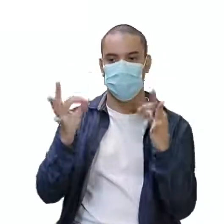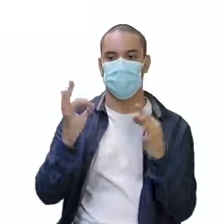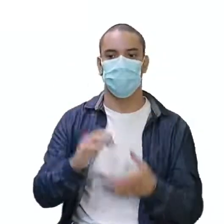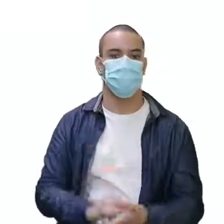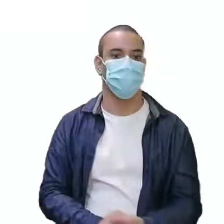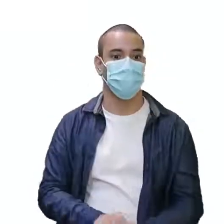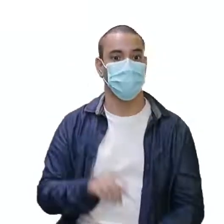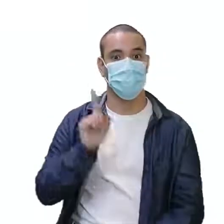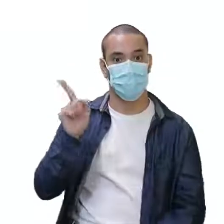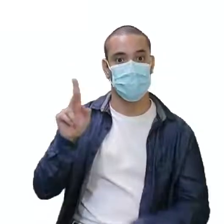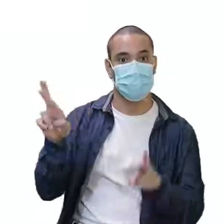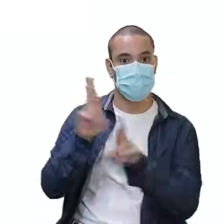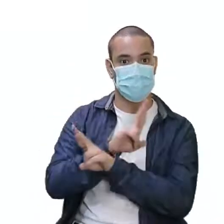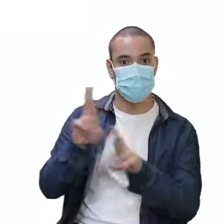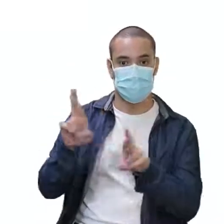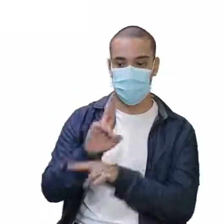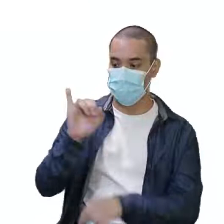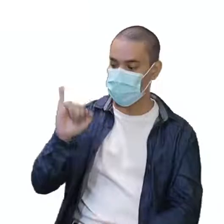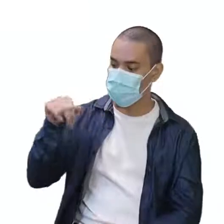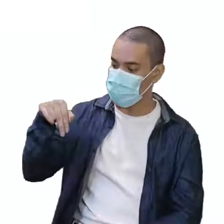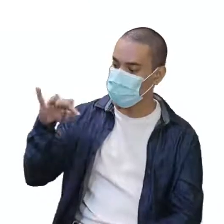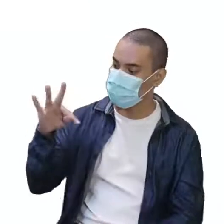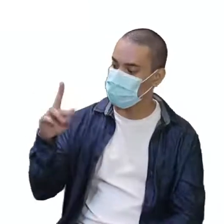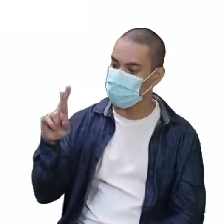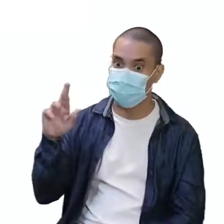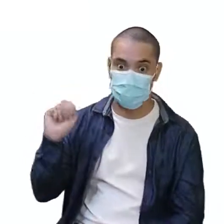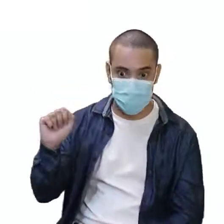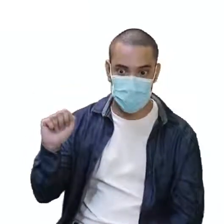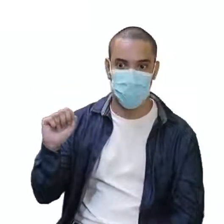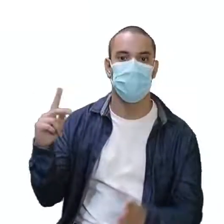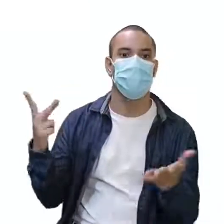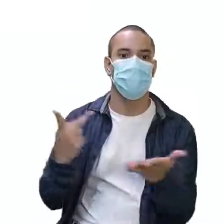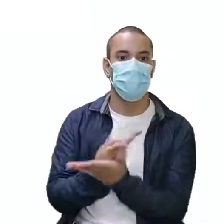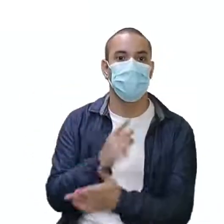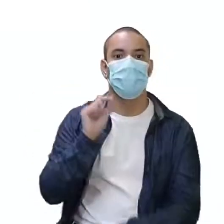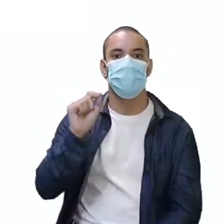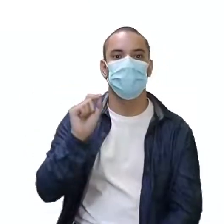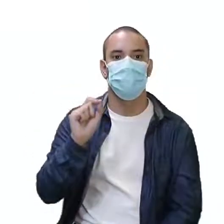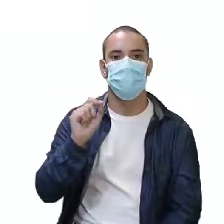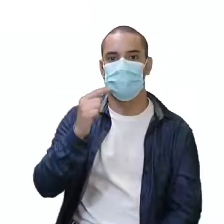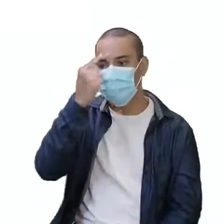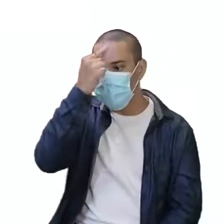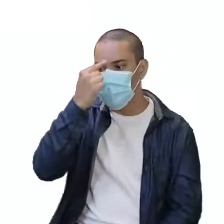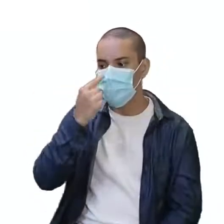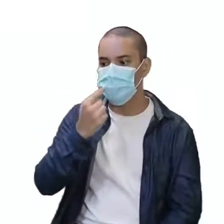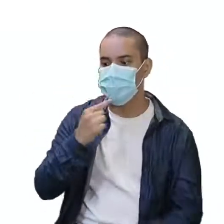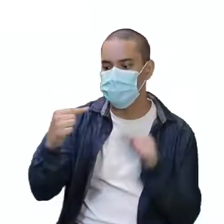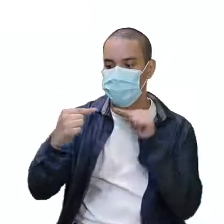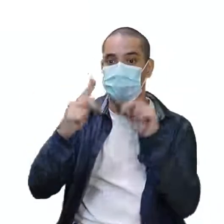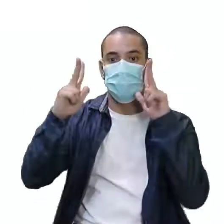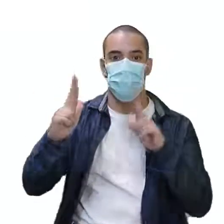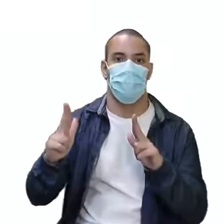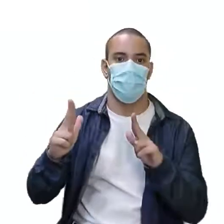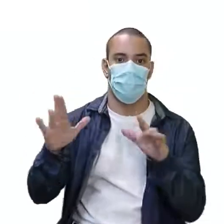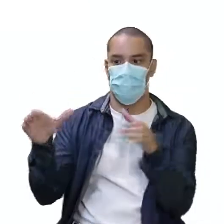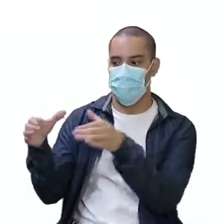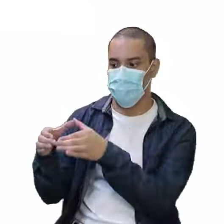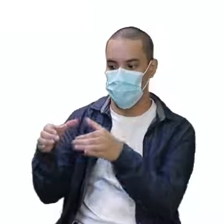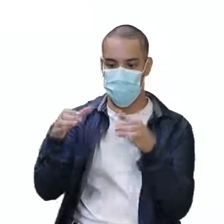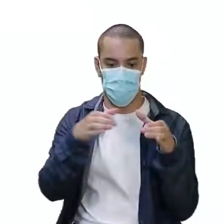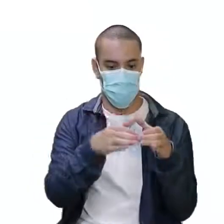Essas relações intraespecíficas vão ocorrer entre indivíduos da mesma espécie. Então, a gente falou lá